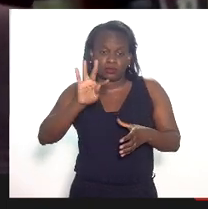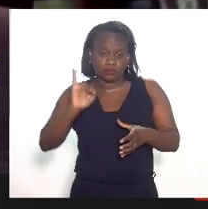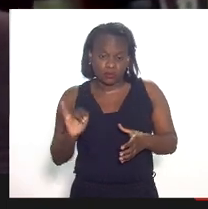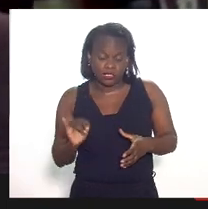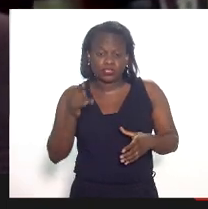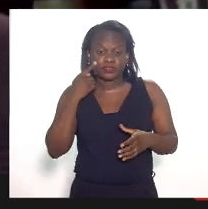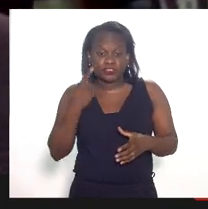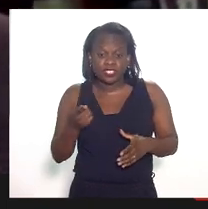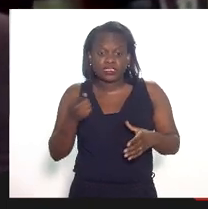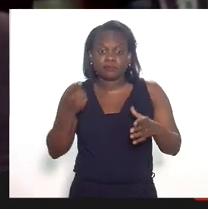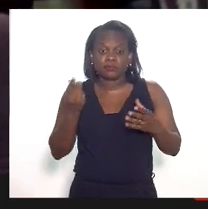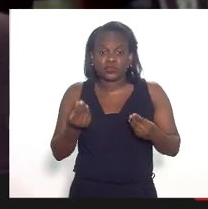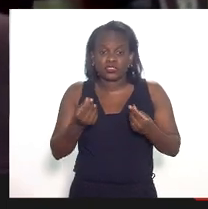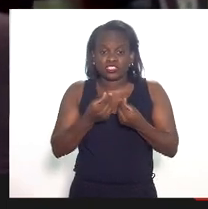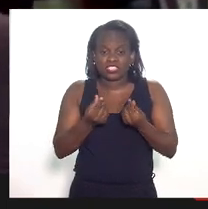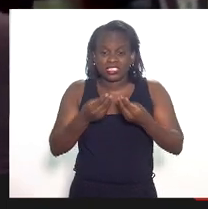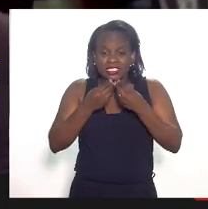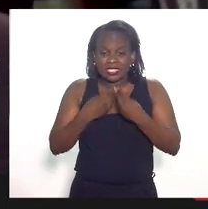desse recurso